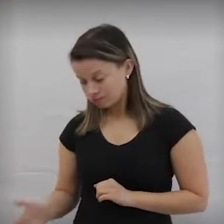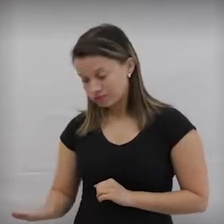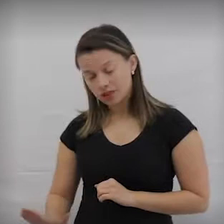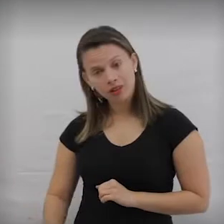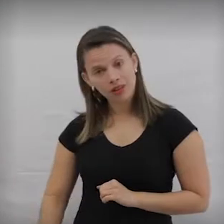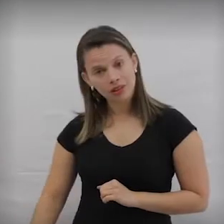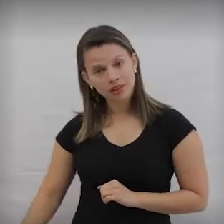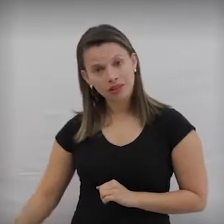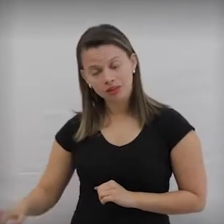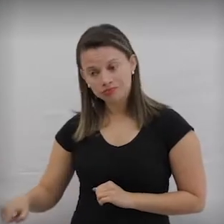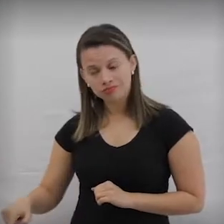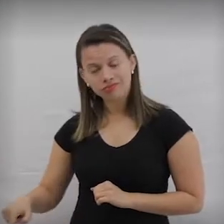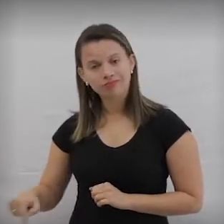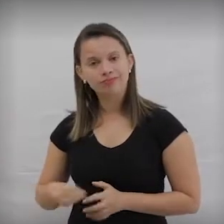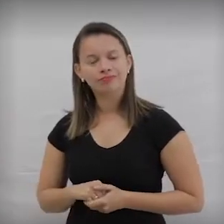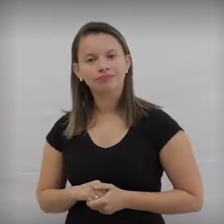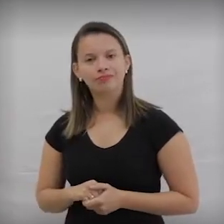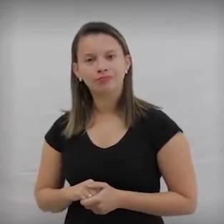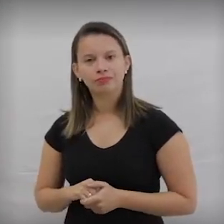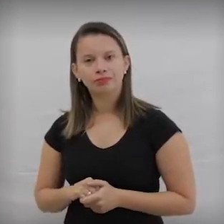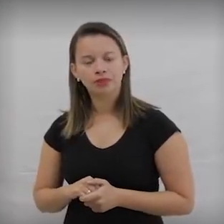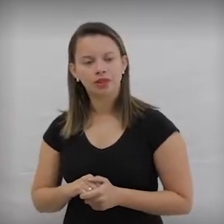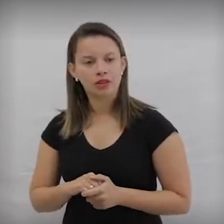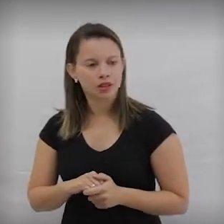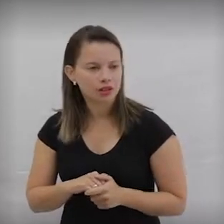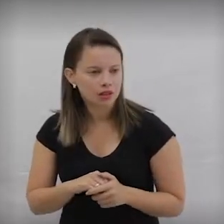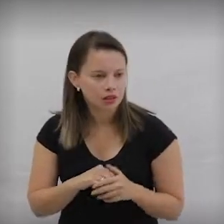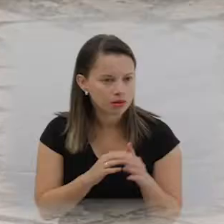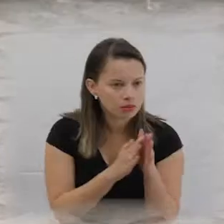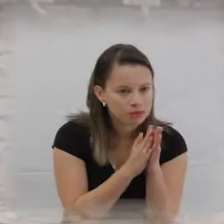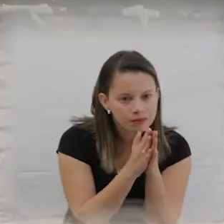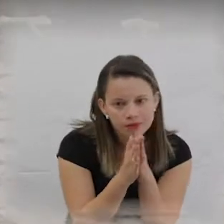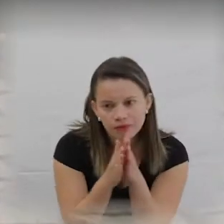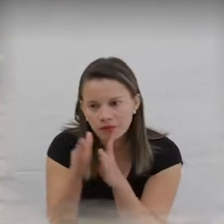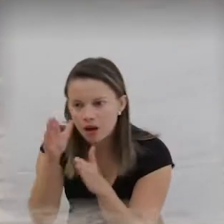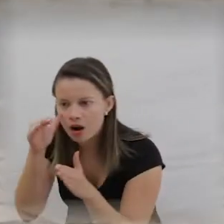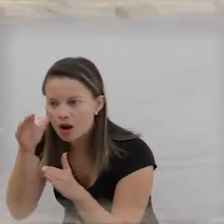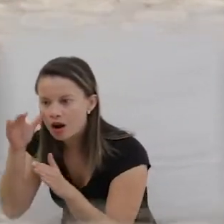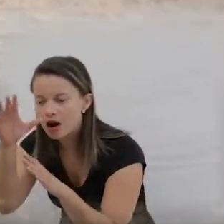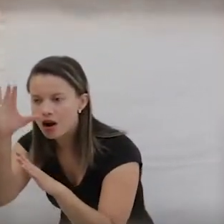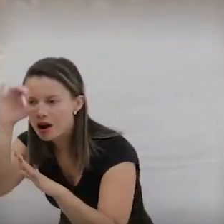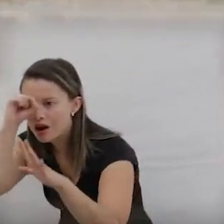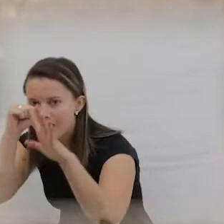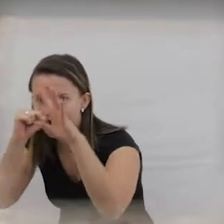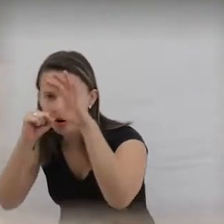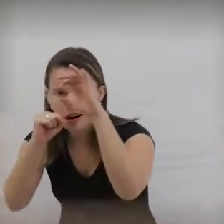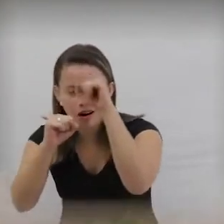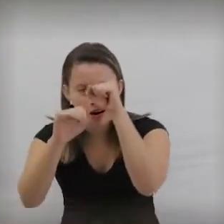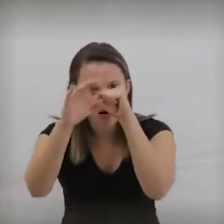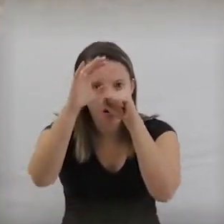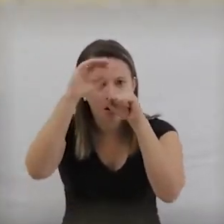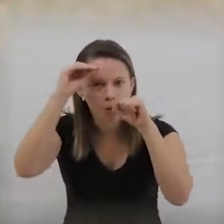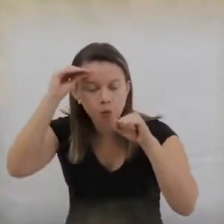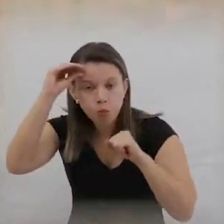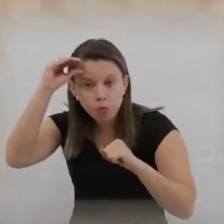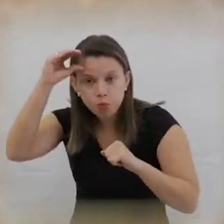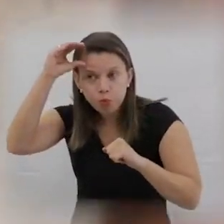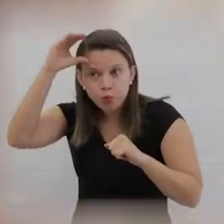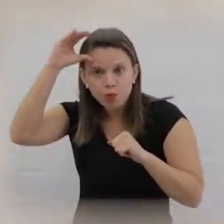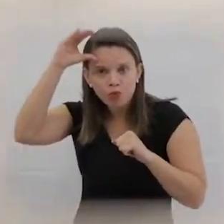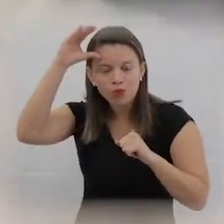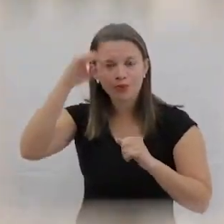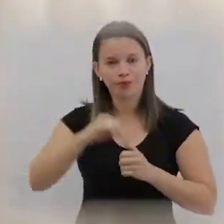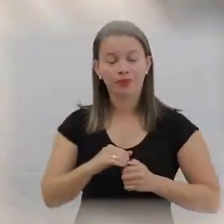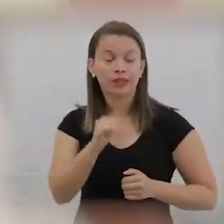estão aprendendo com as matérias que são mais vivas, né? Então,